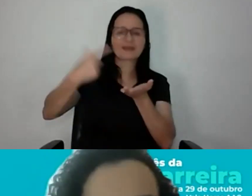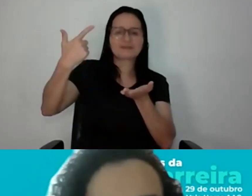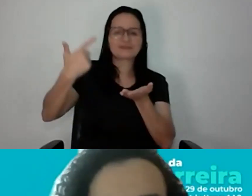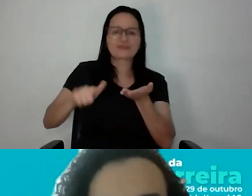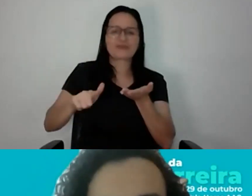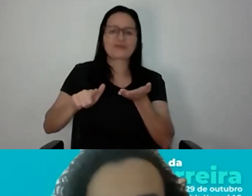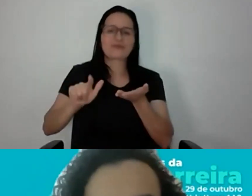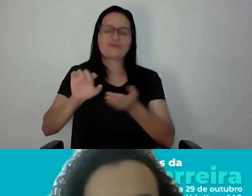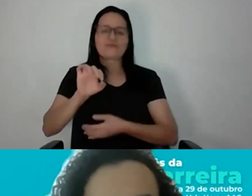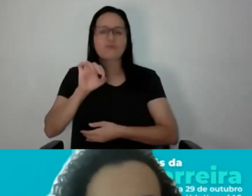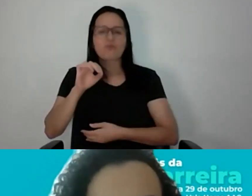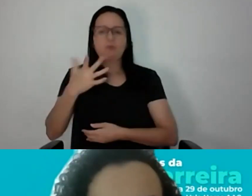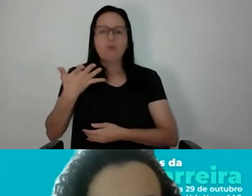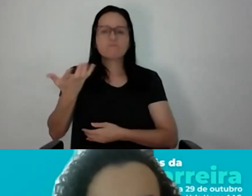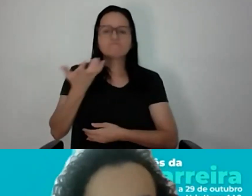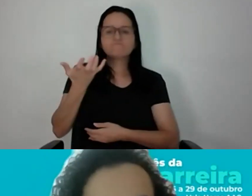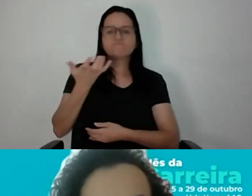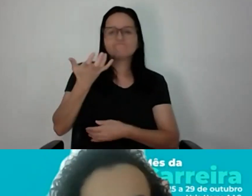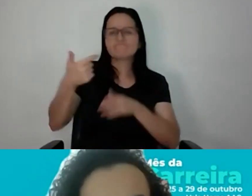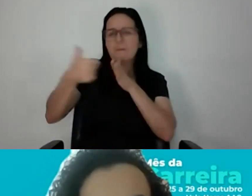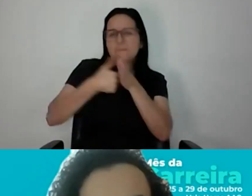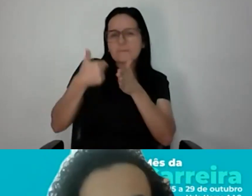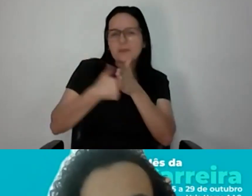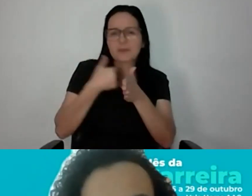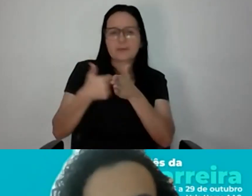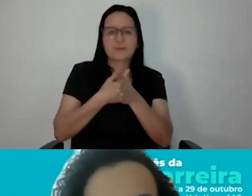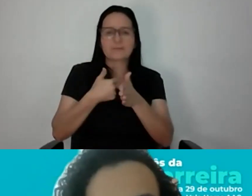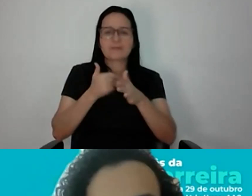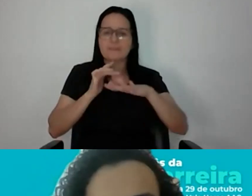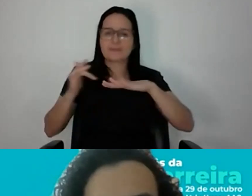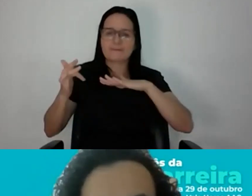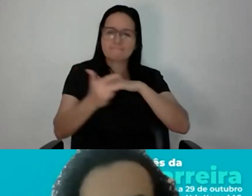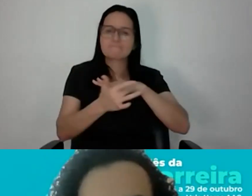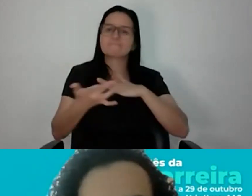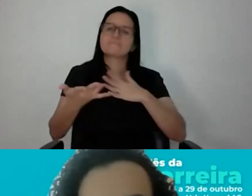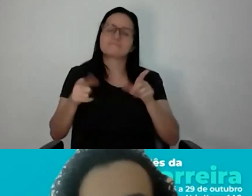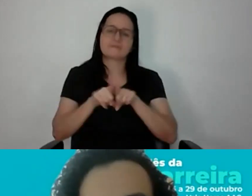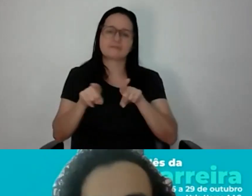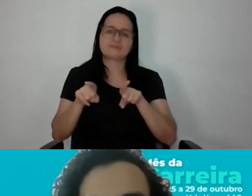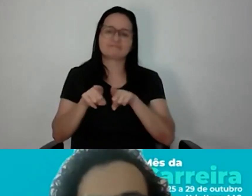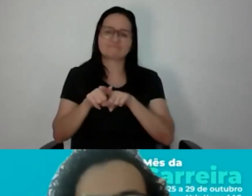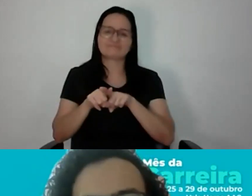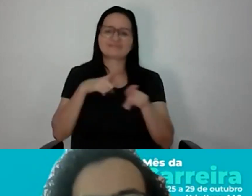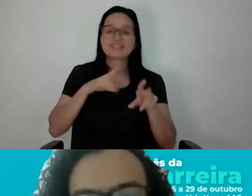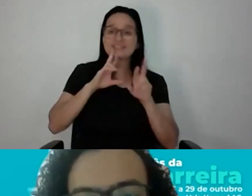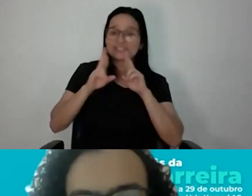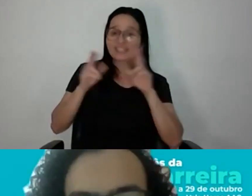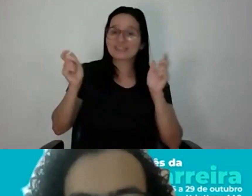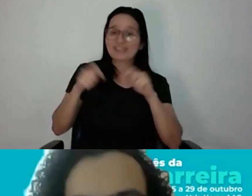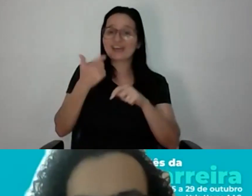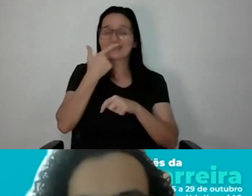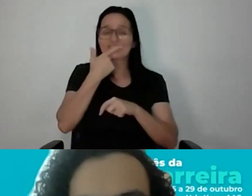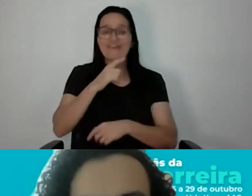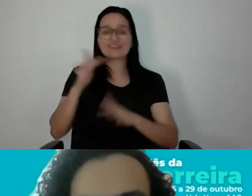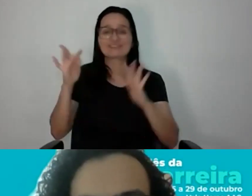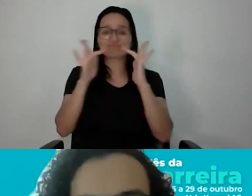vocês quiserem direcionar algumas perguntas pela rede social. A gente é super acessível, a gente realmente gosta desse contato